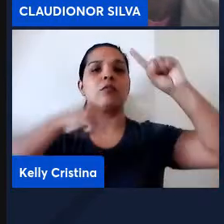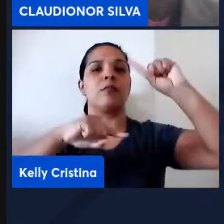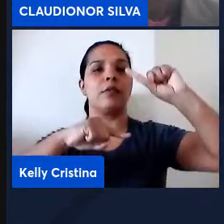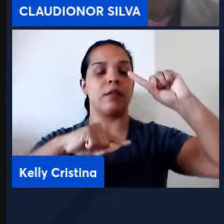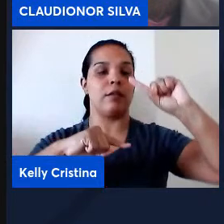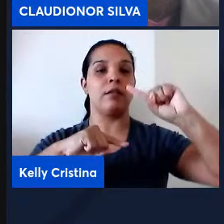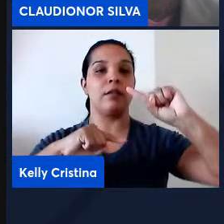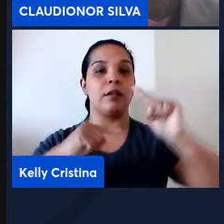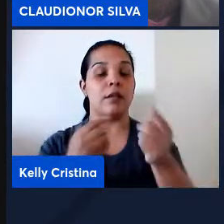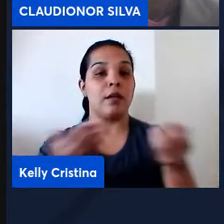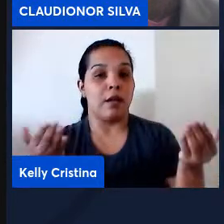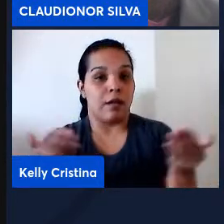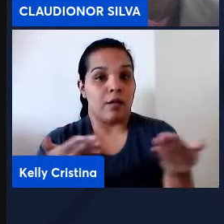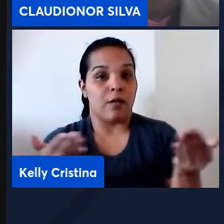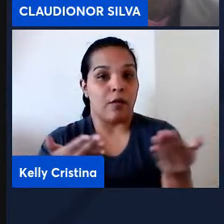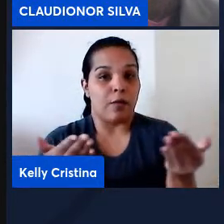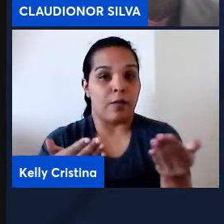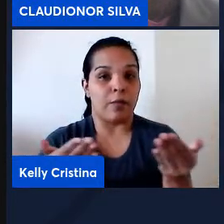período